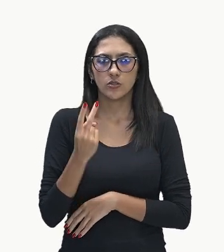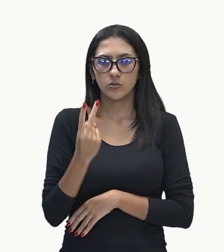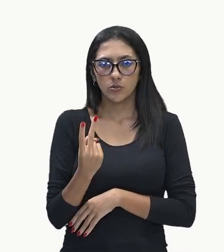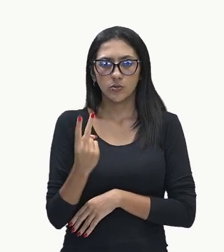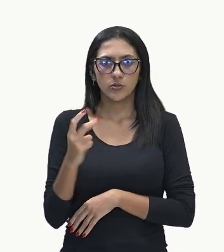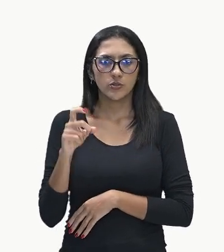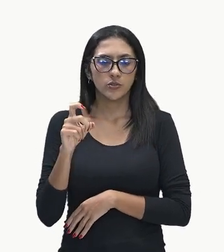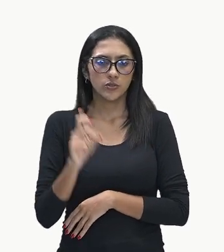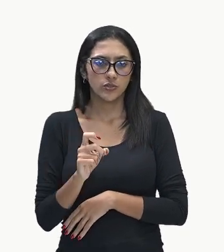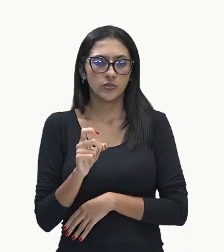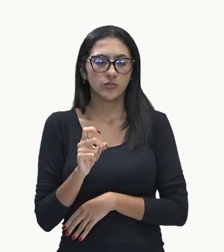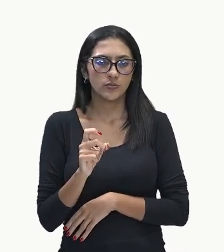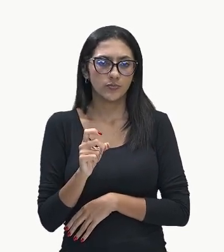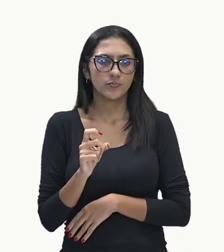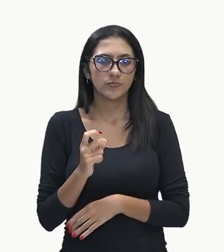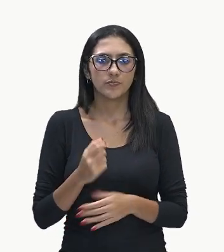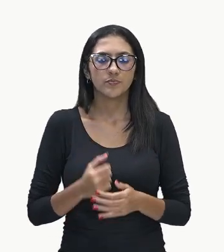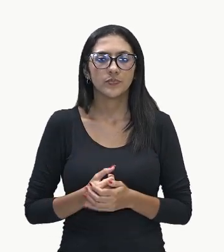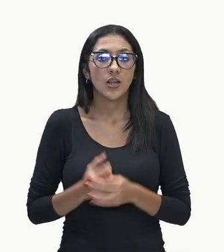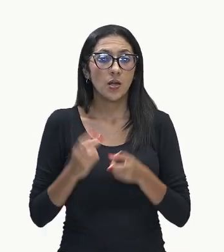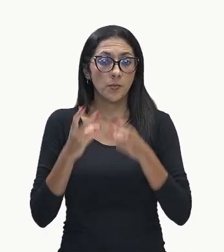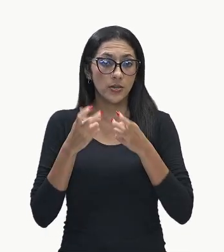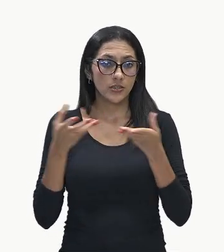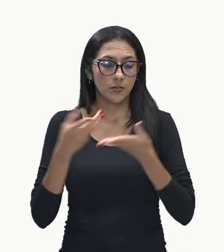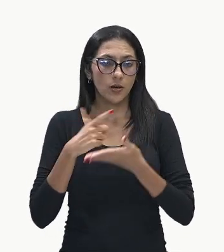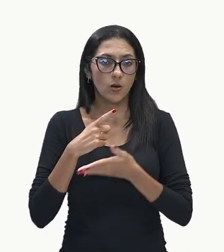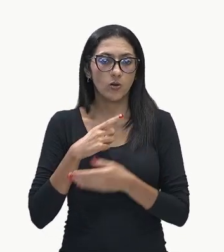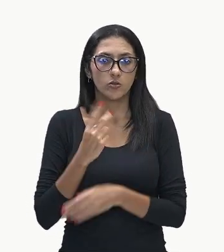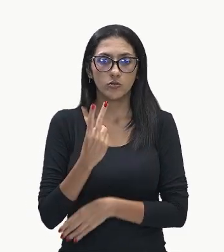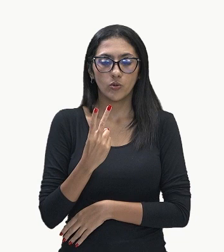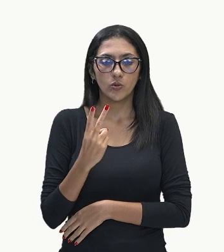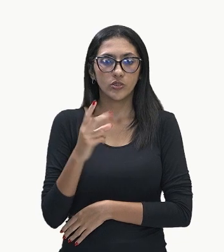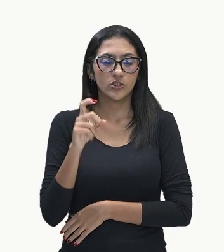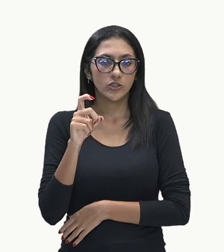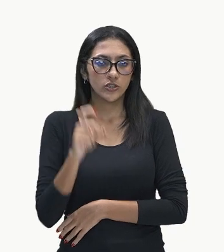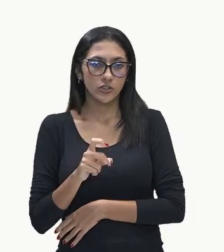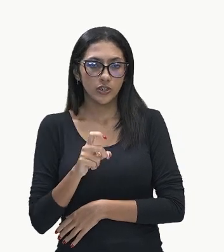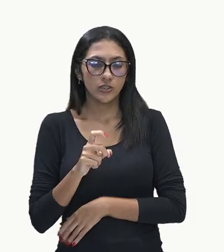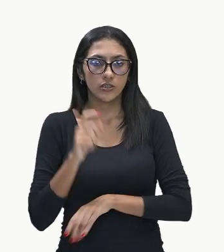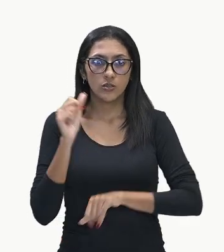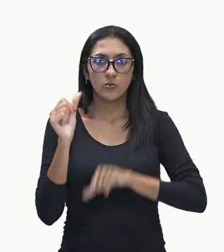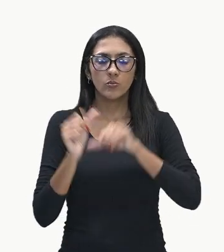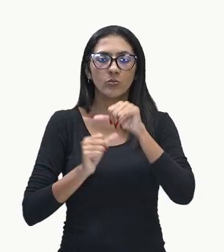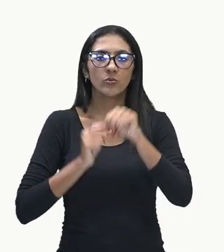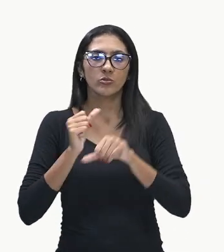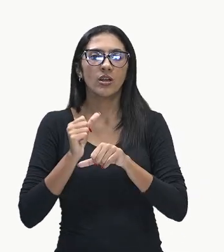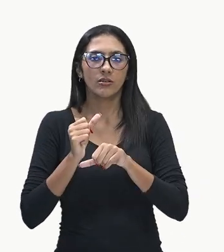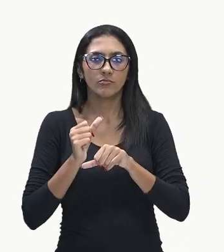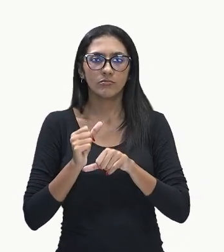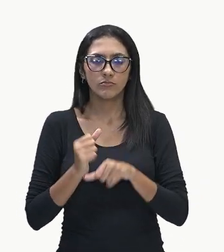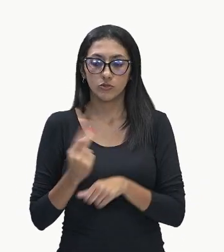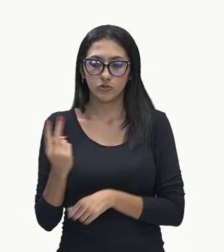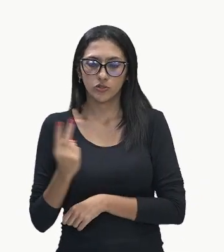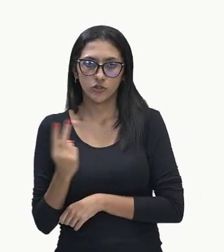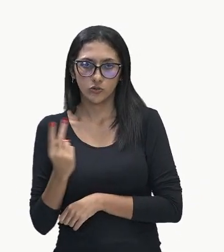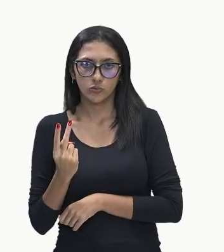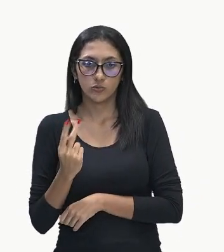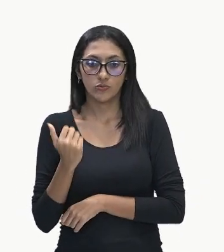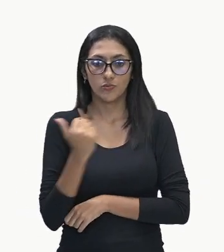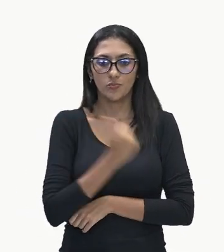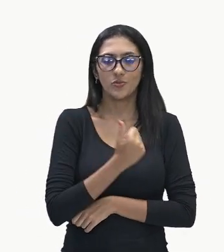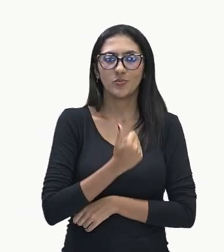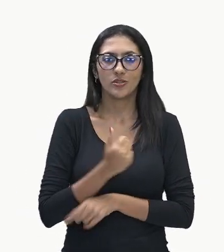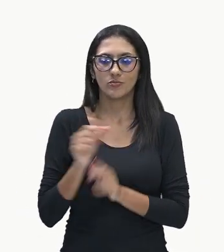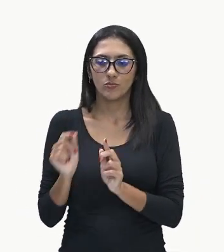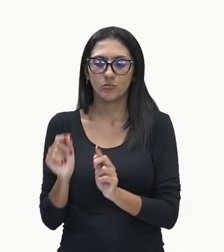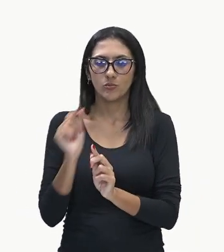2x. Mas perceba que o 2x vai mudar aí de membro, vai passar do segundo para o primeiro. O que